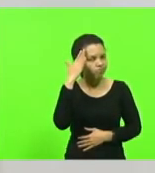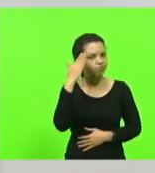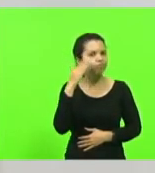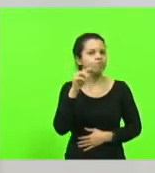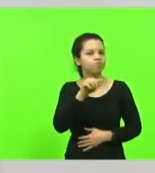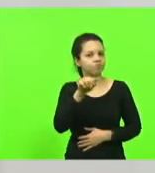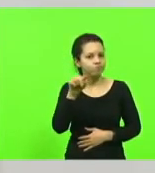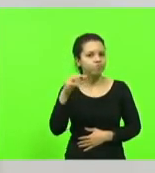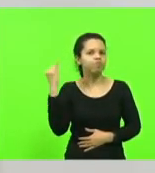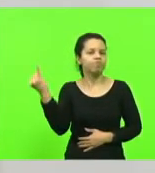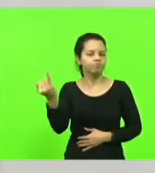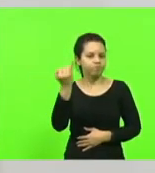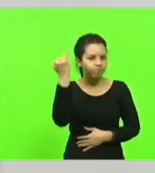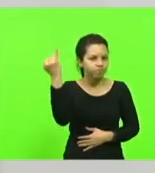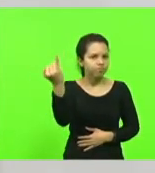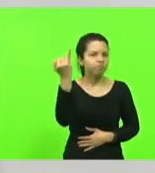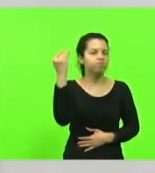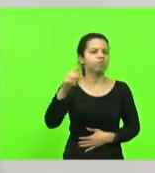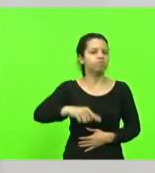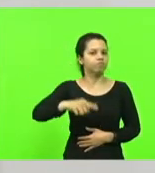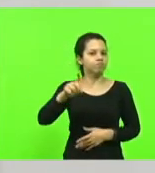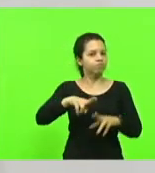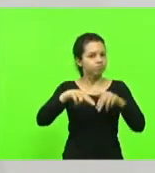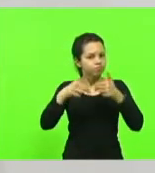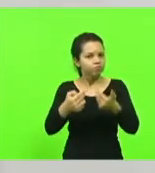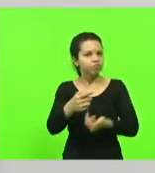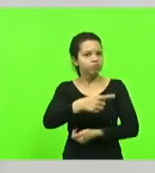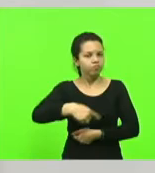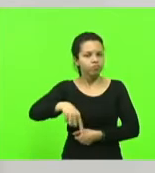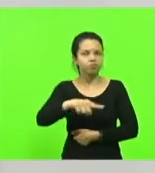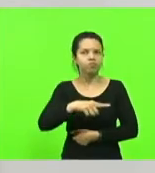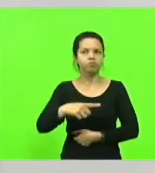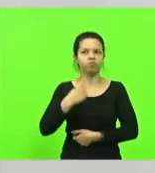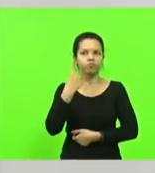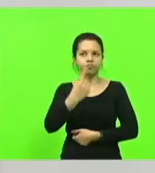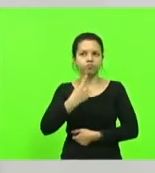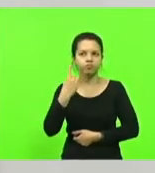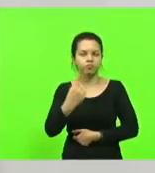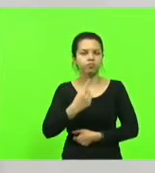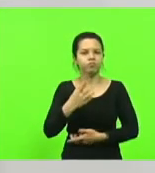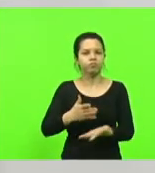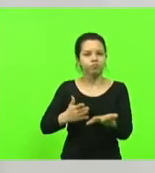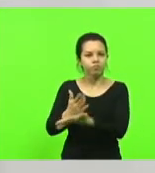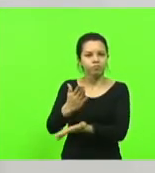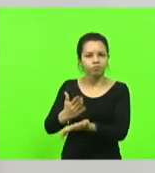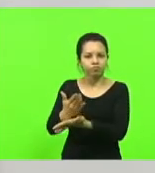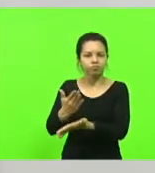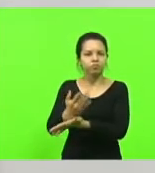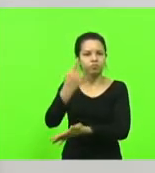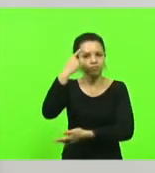é importante. Por isso que nós, deputados aqui, maciçamente aprovamos essa ideia,